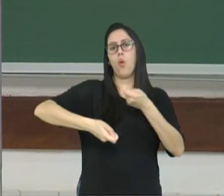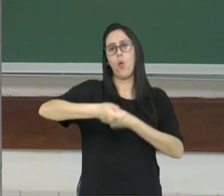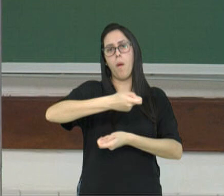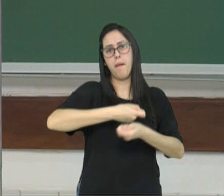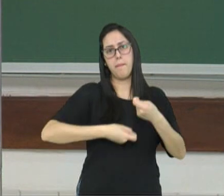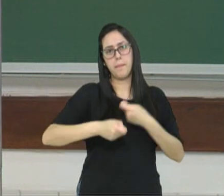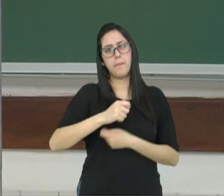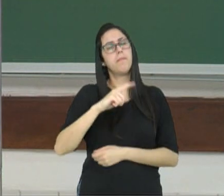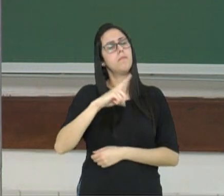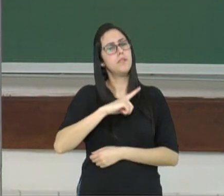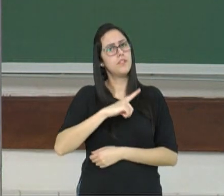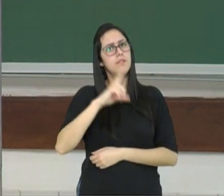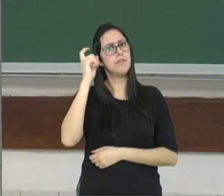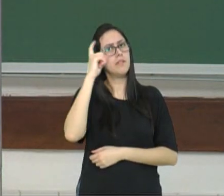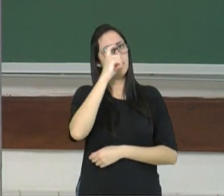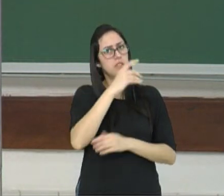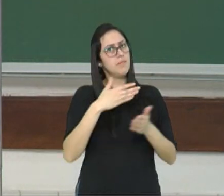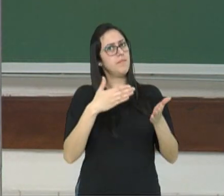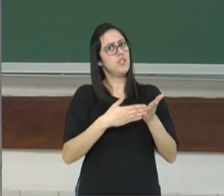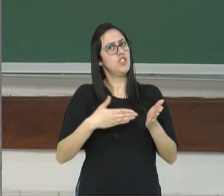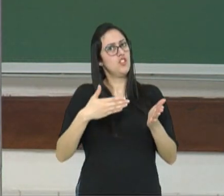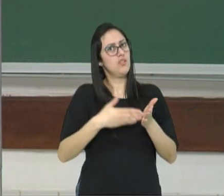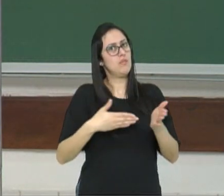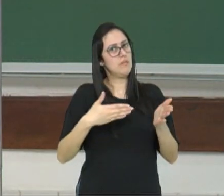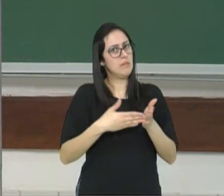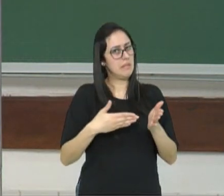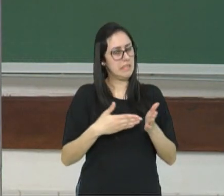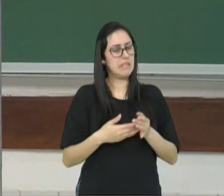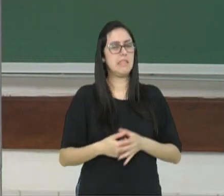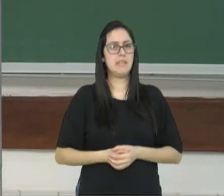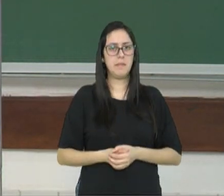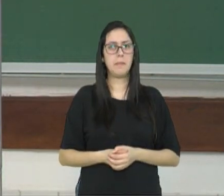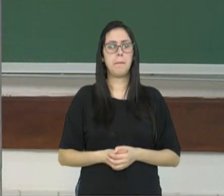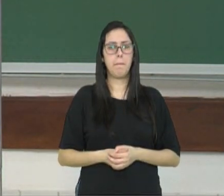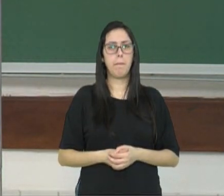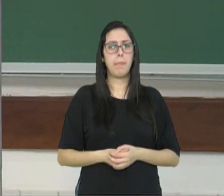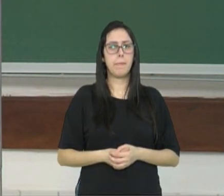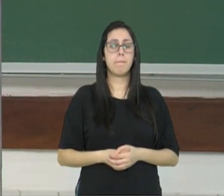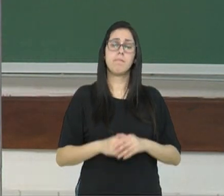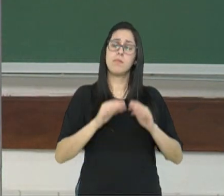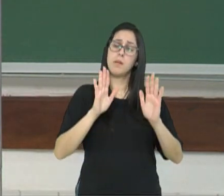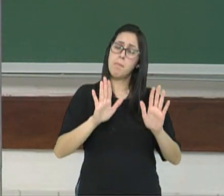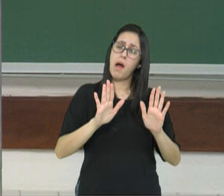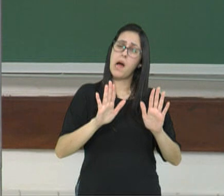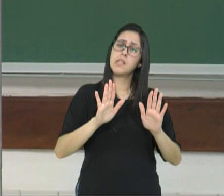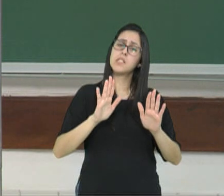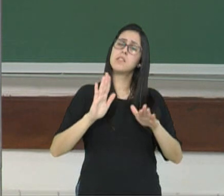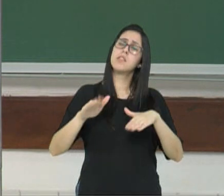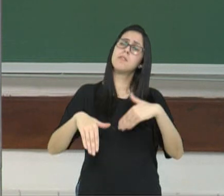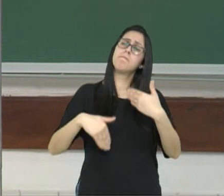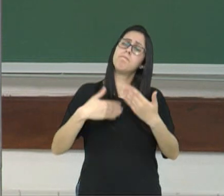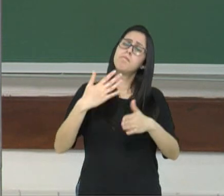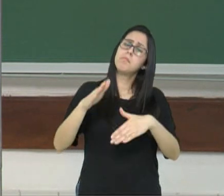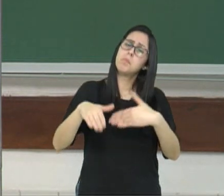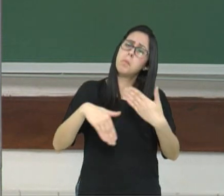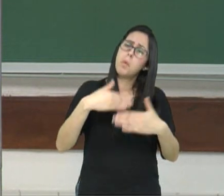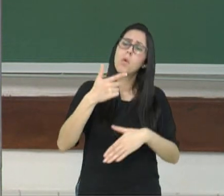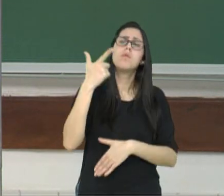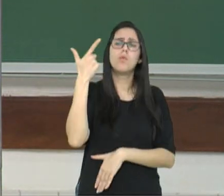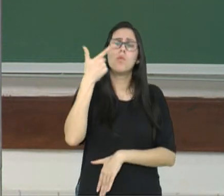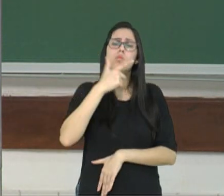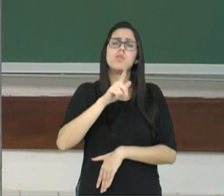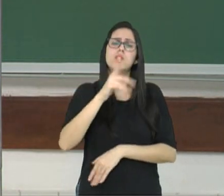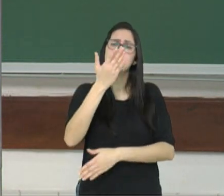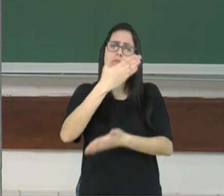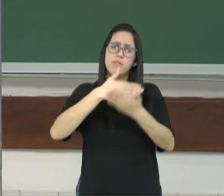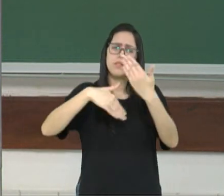isso vai causar bastante dificuldade para eles num primeiro momento. Em outros momentos, eles vão conseguir aí se desenvolver